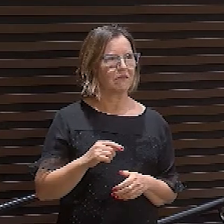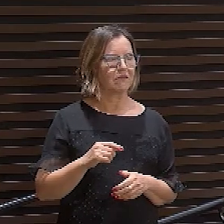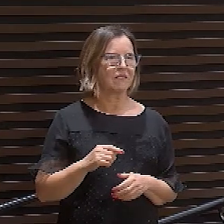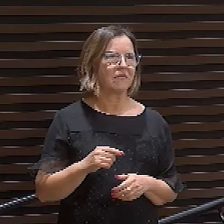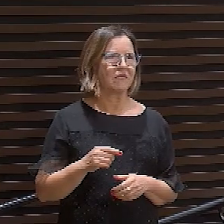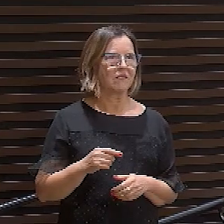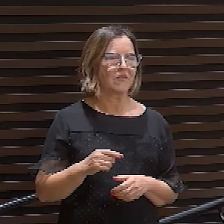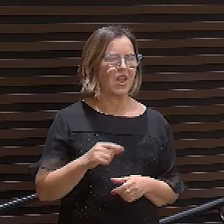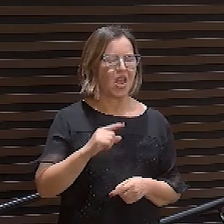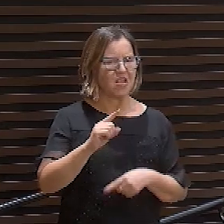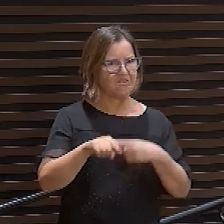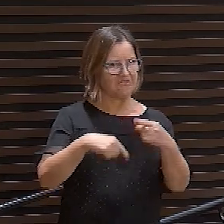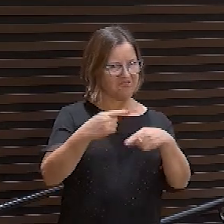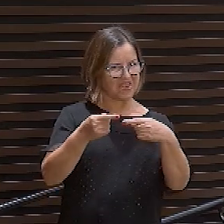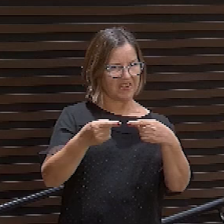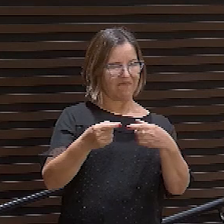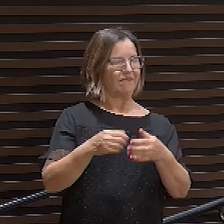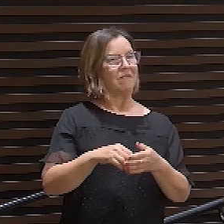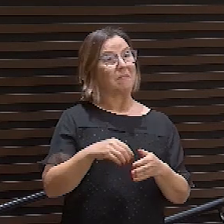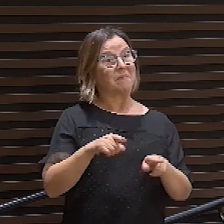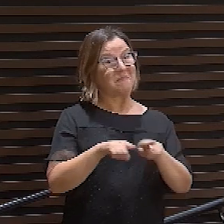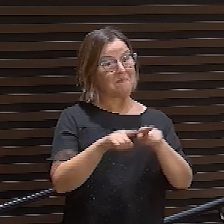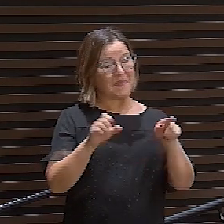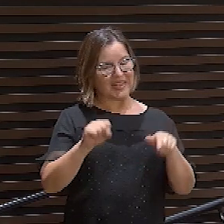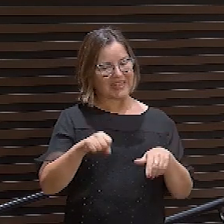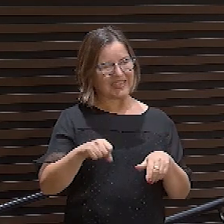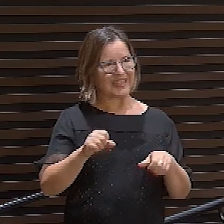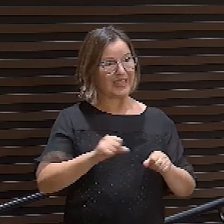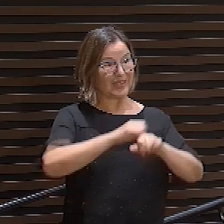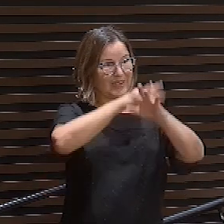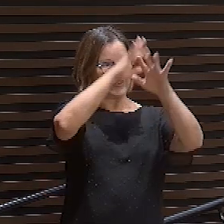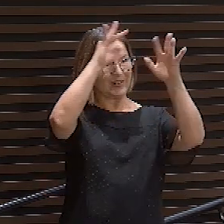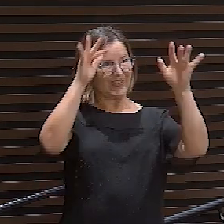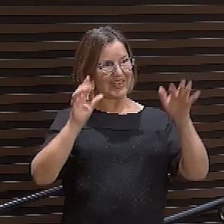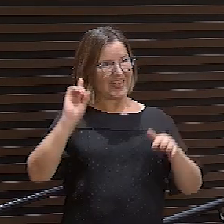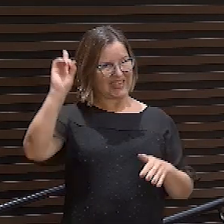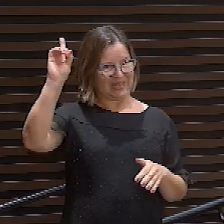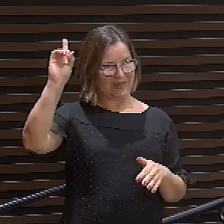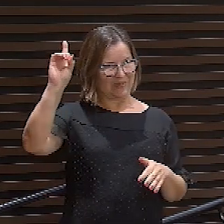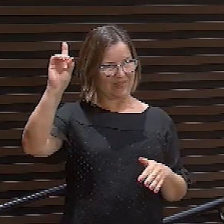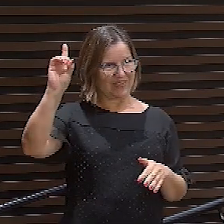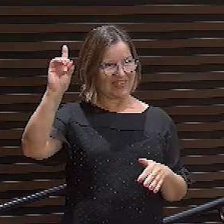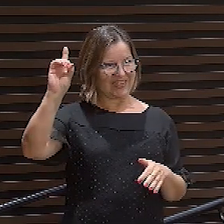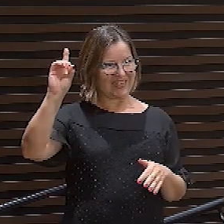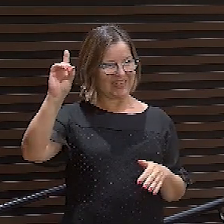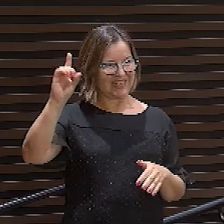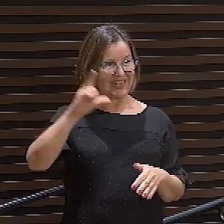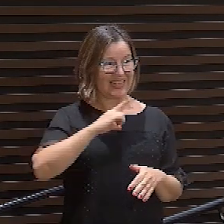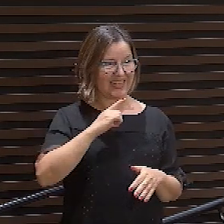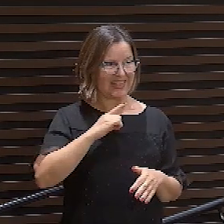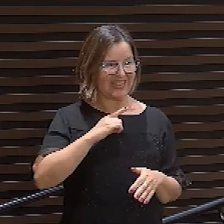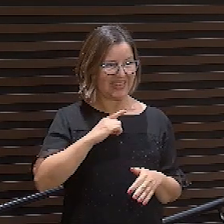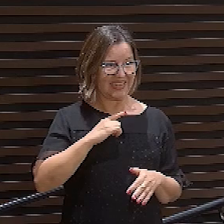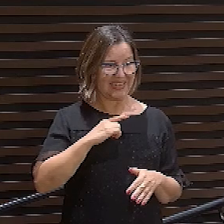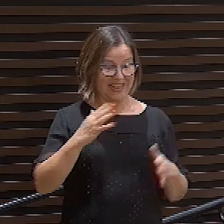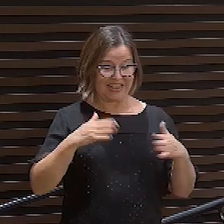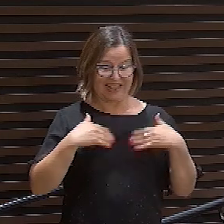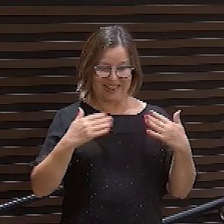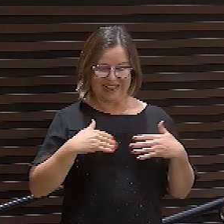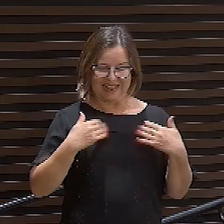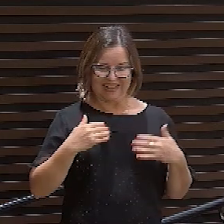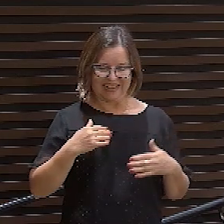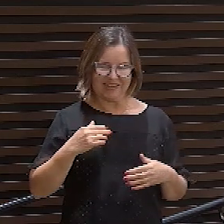É glorificar a Deus e gozá-lo para sempre.